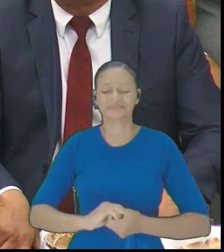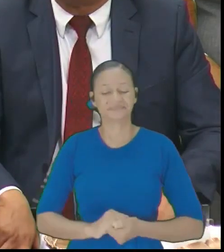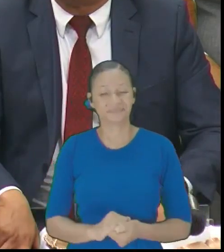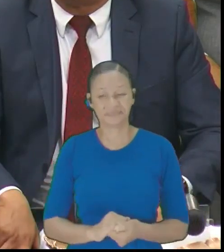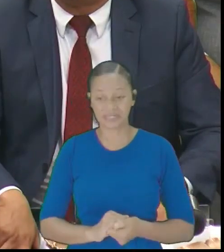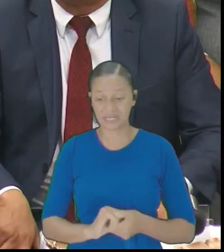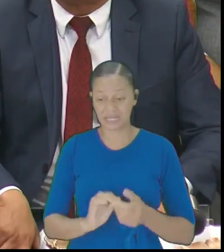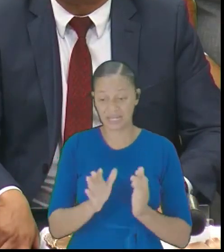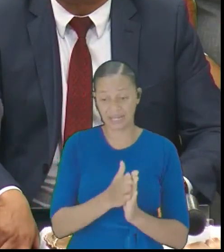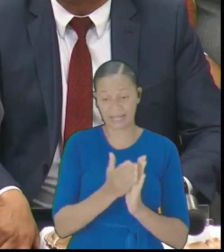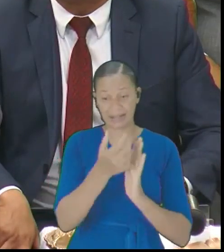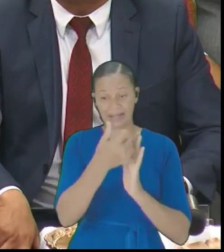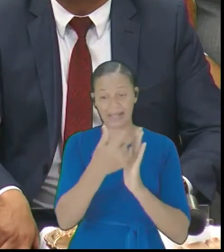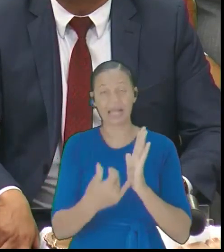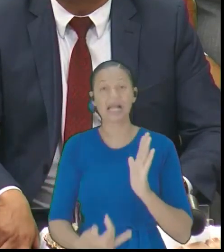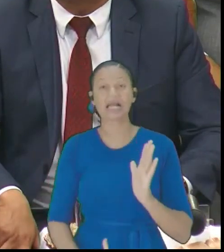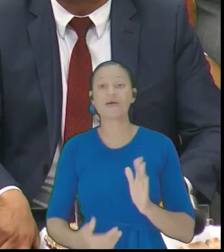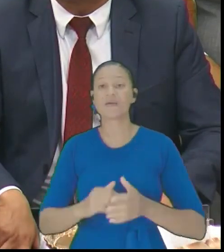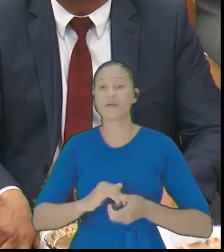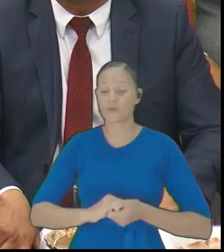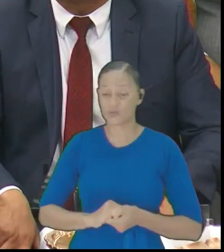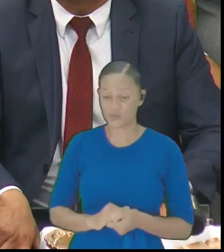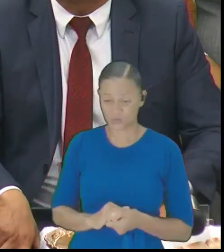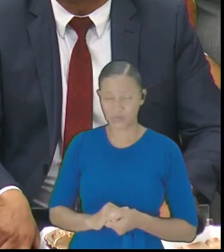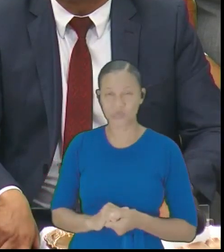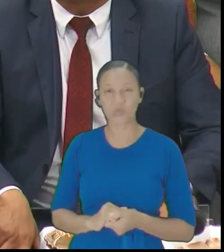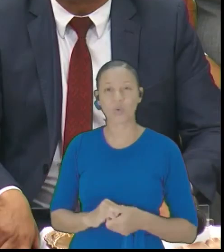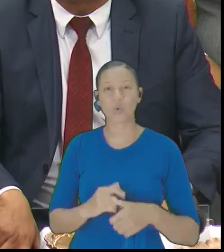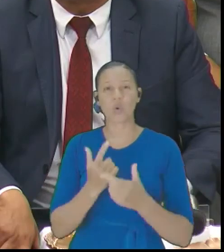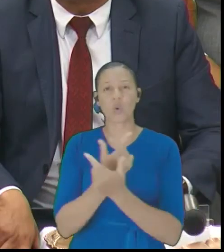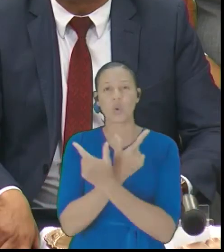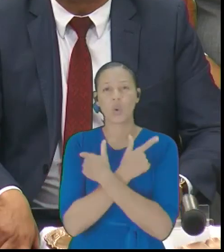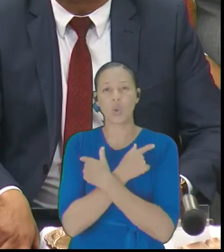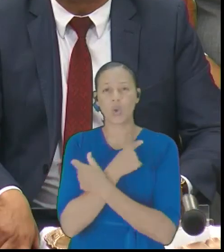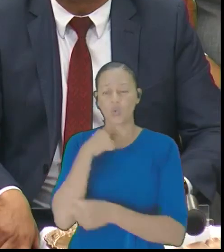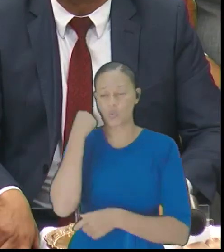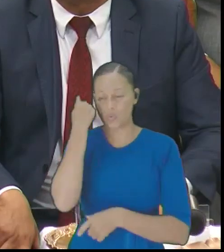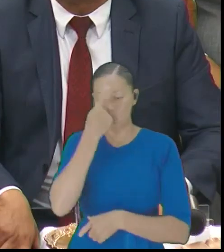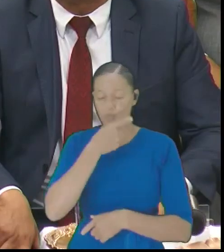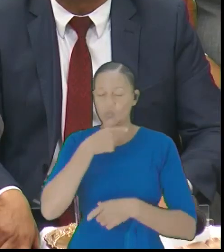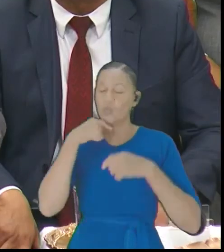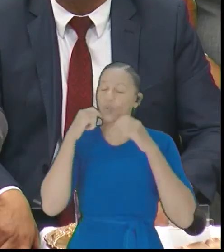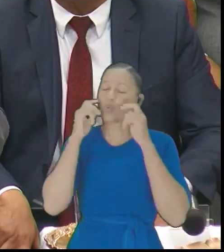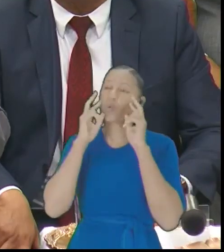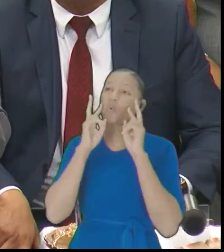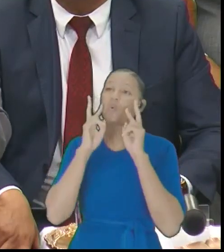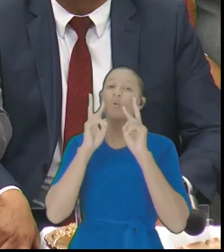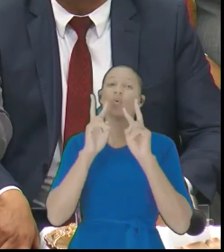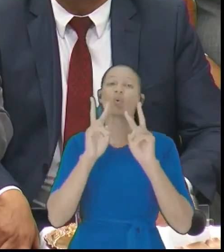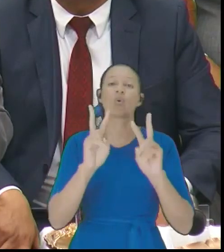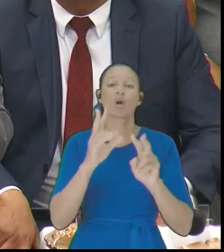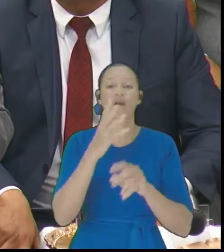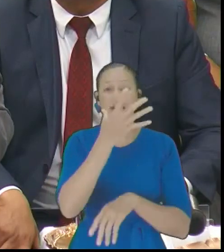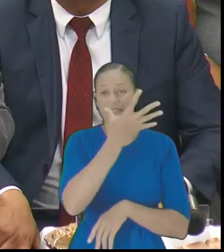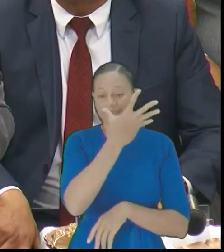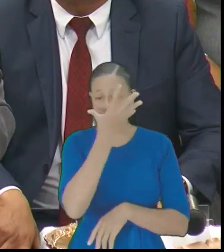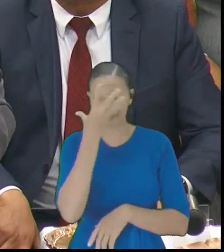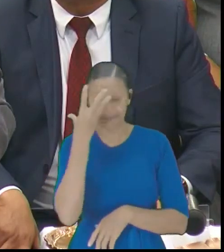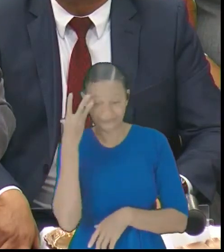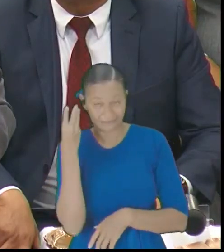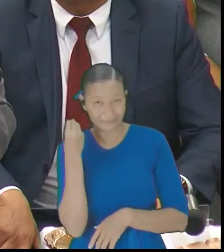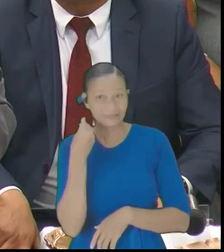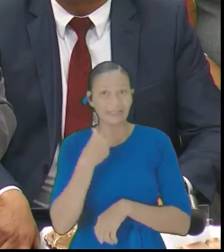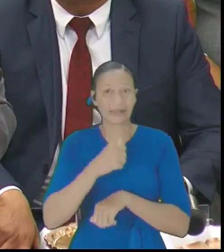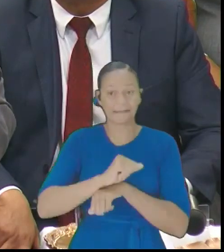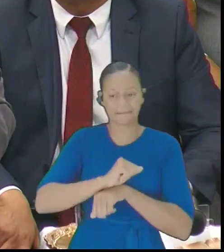A Bíblia diz: erguendo Ló os olhos, se esqueceu que Abraão foi pai para ele, irmão.